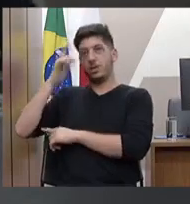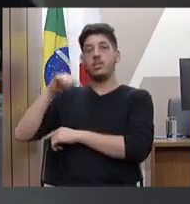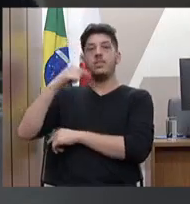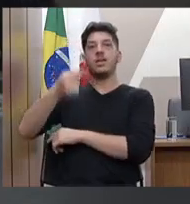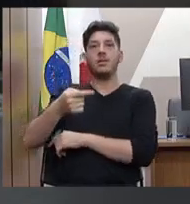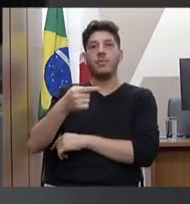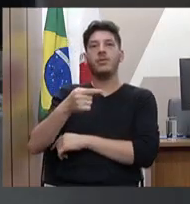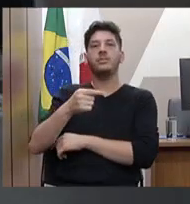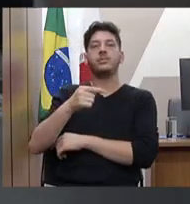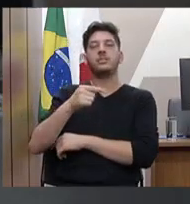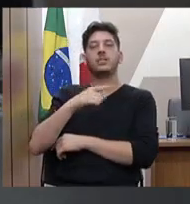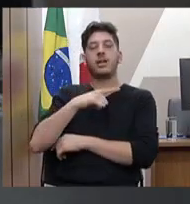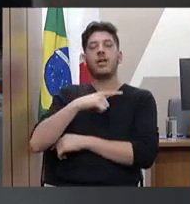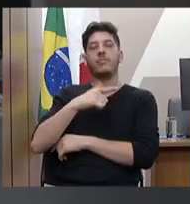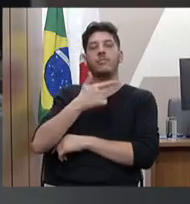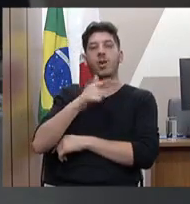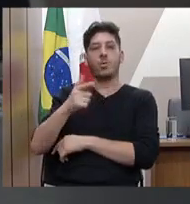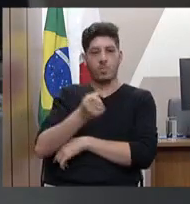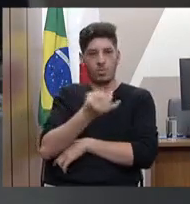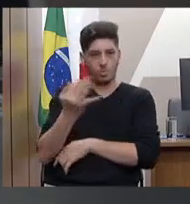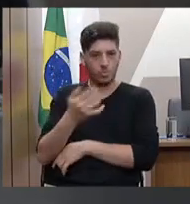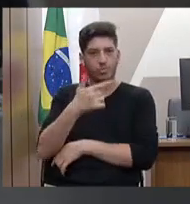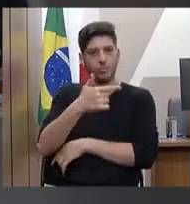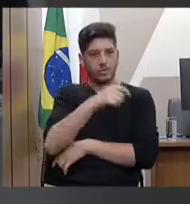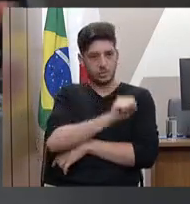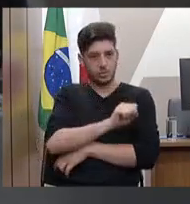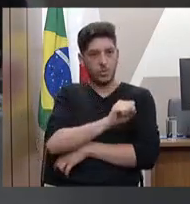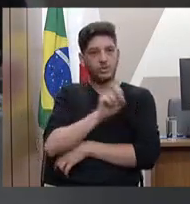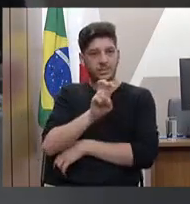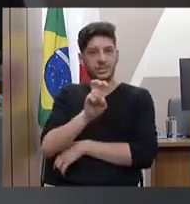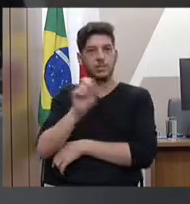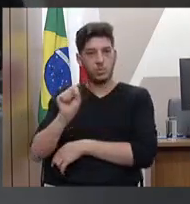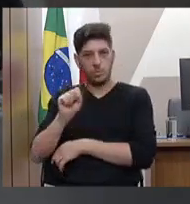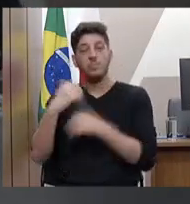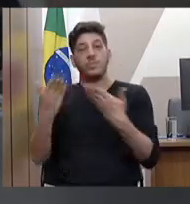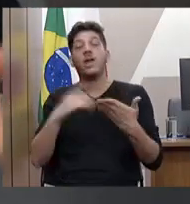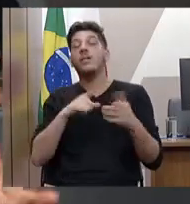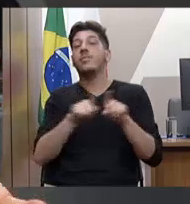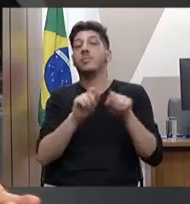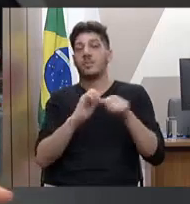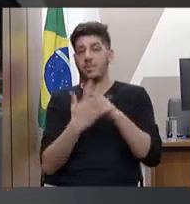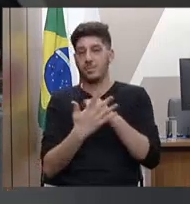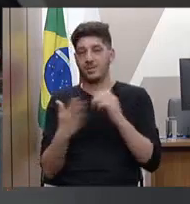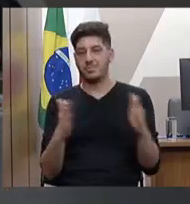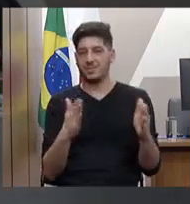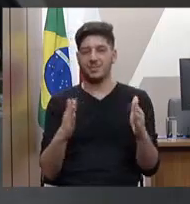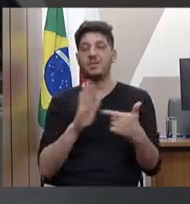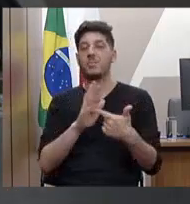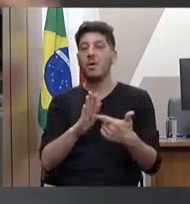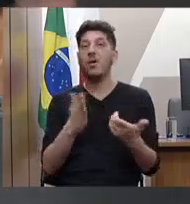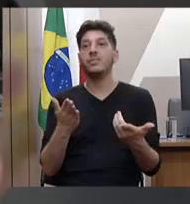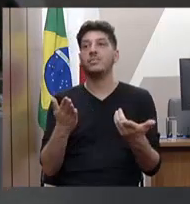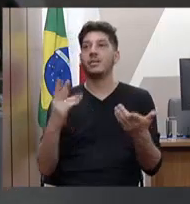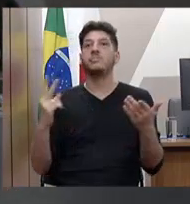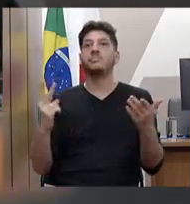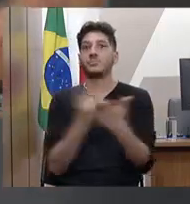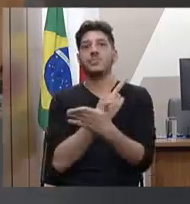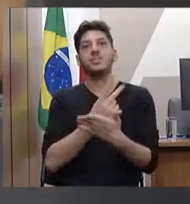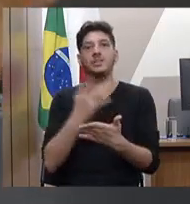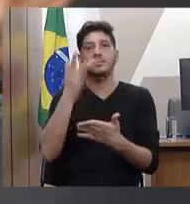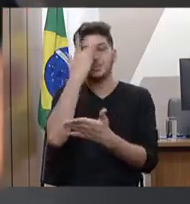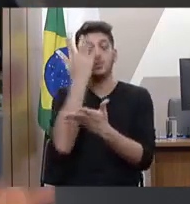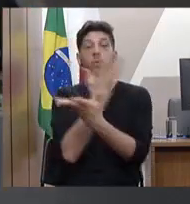174 Então teve a questão da pandemia também que foi colocado hoje a equipe também afastou o pessoal do trabalho